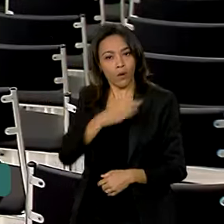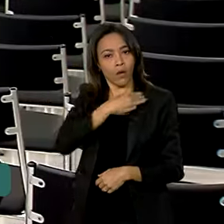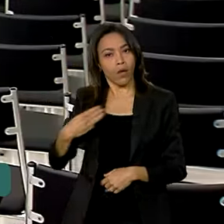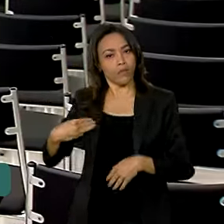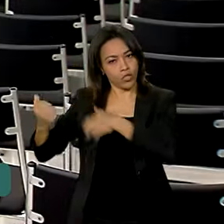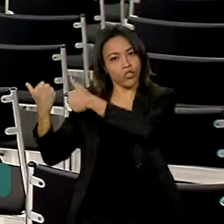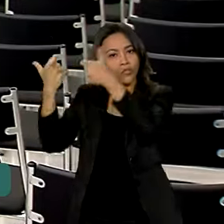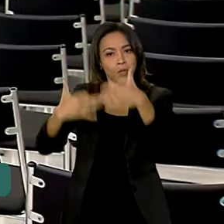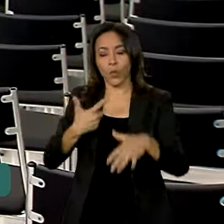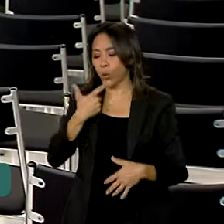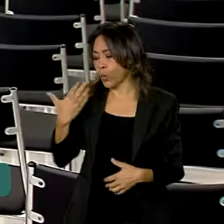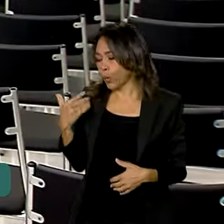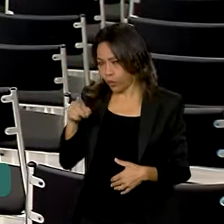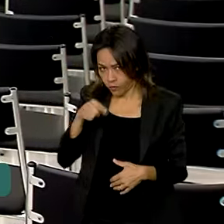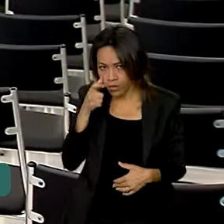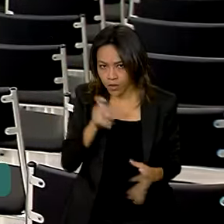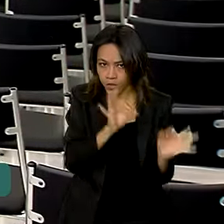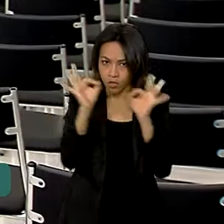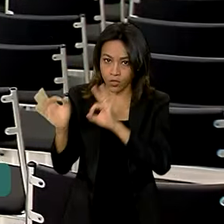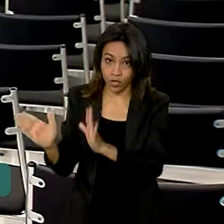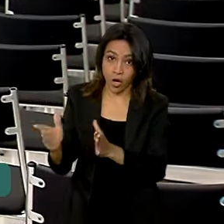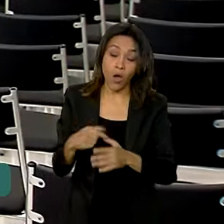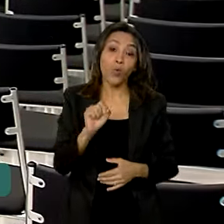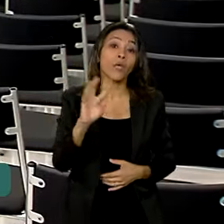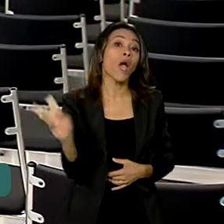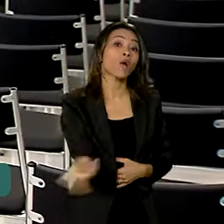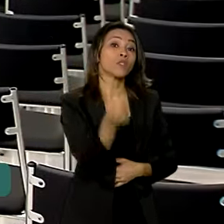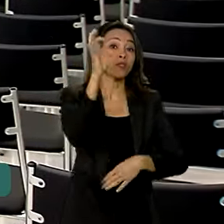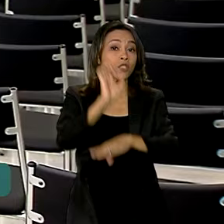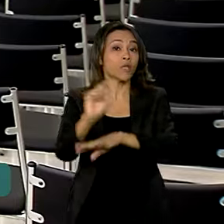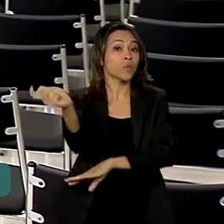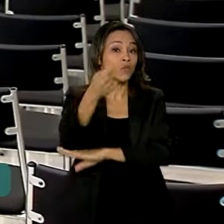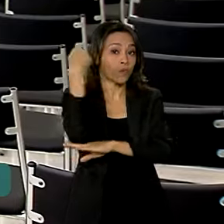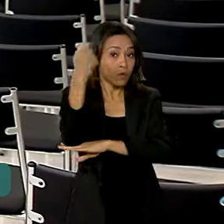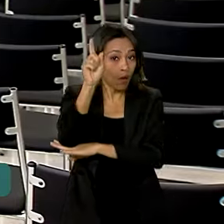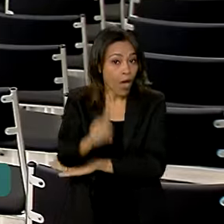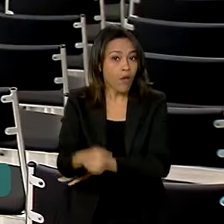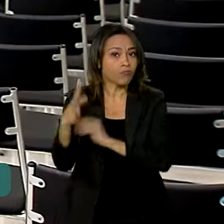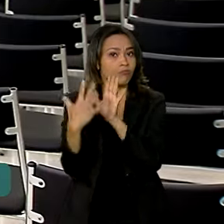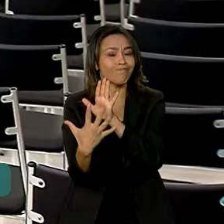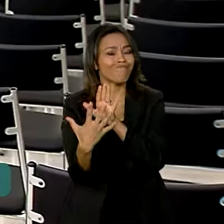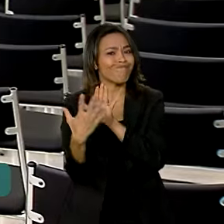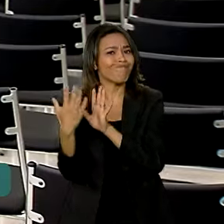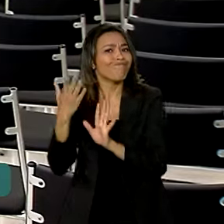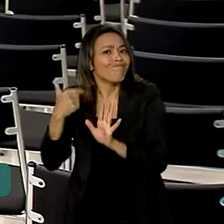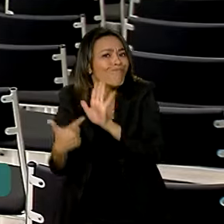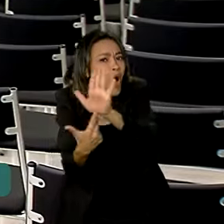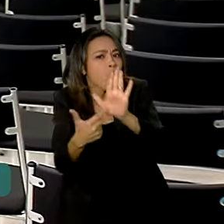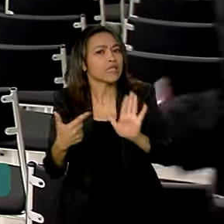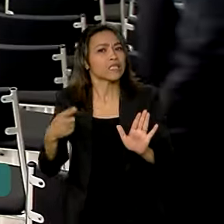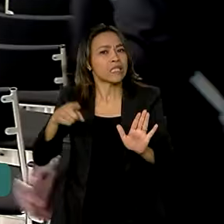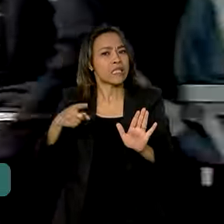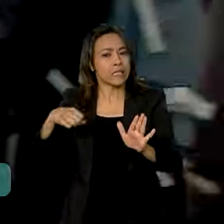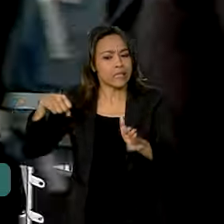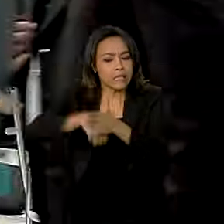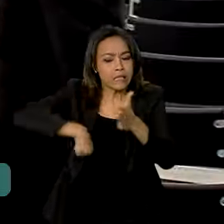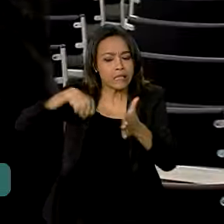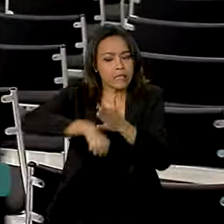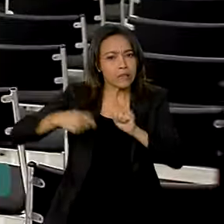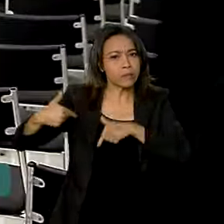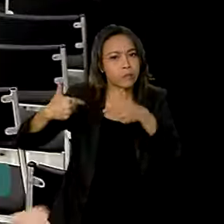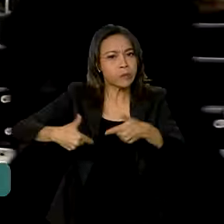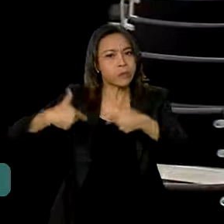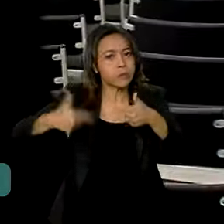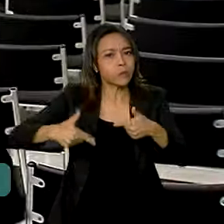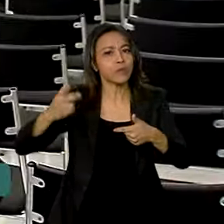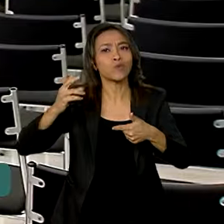inclusive, falou agora que a gente assistiu. E olha, o que aconteceu no Rio Grande do Sul é um exemplo que mostra que o enfrentamento às mudanças climáticas não pode ser